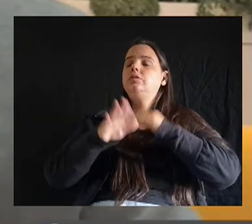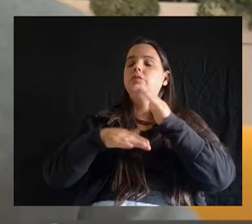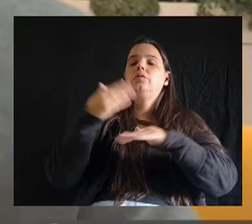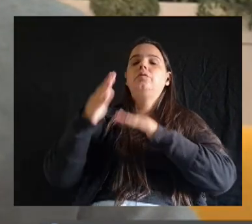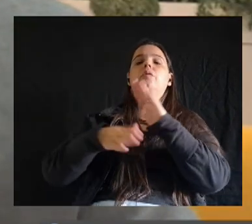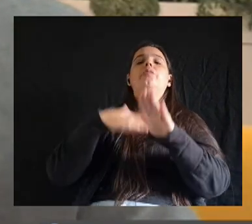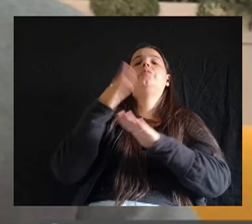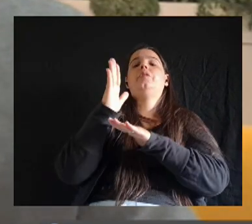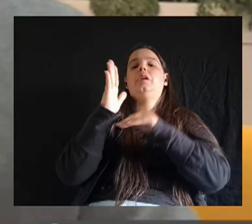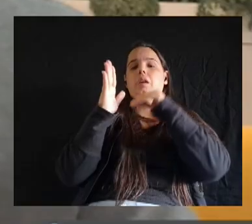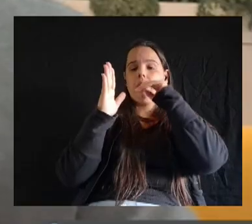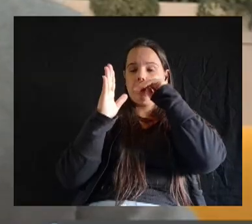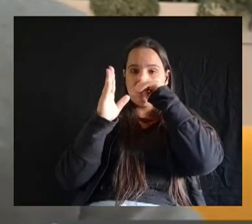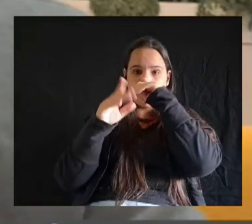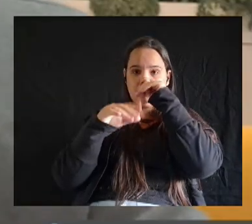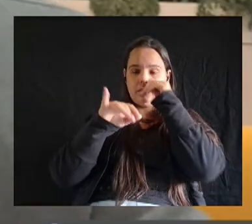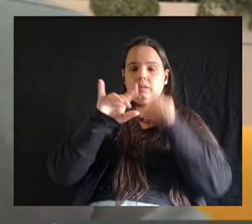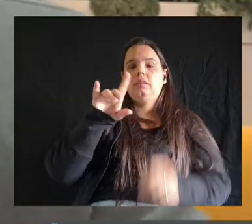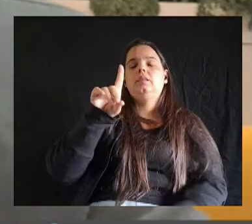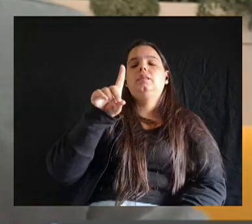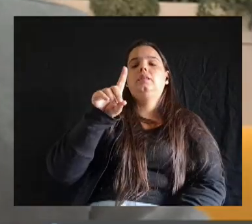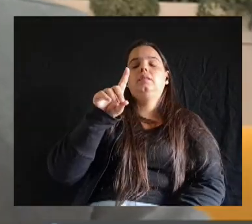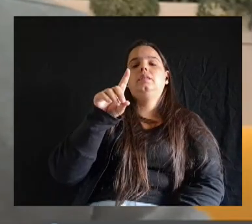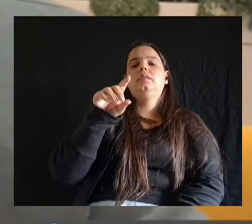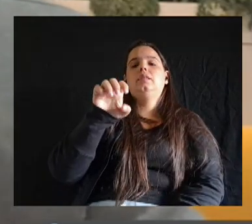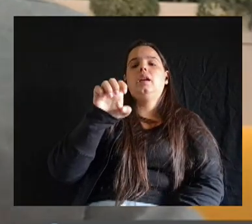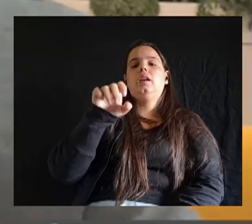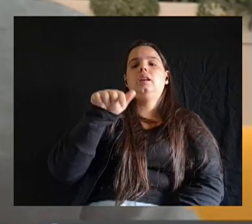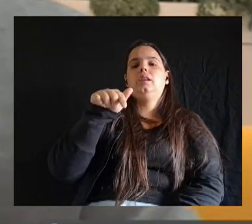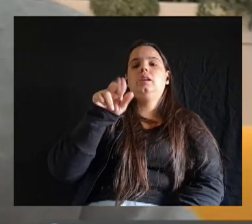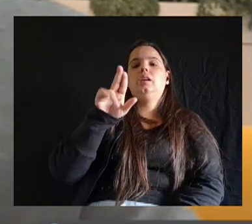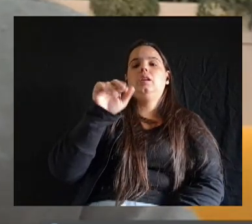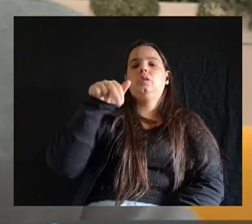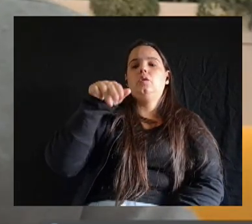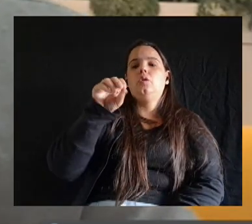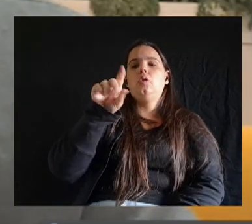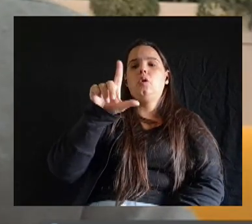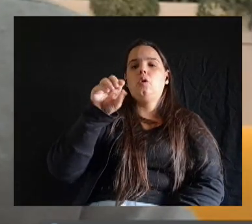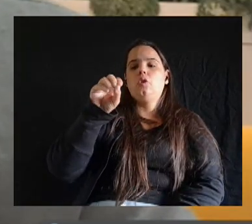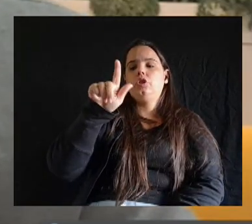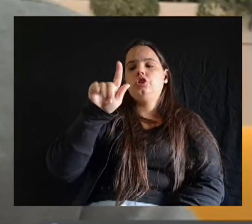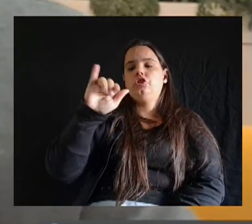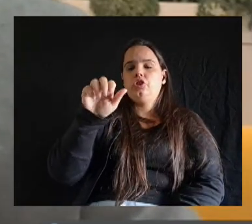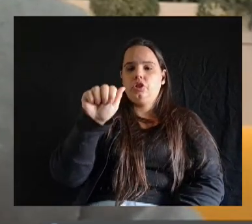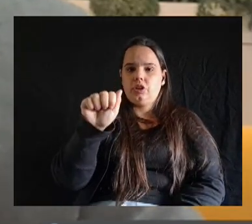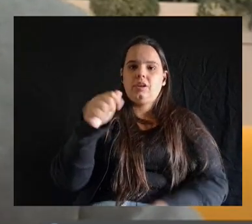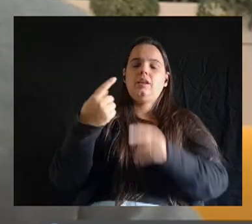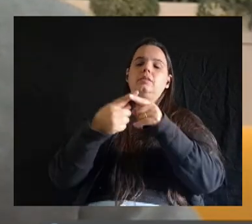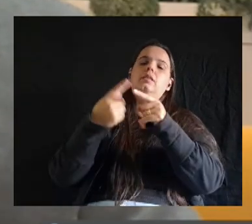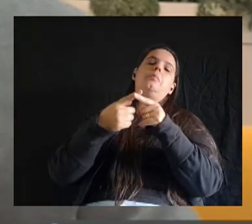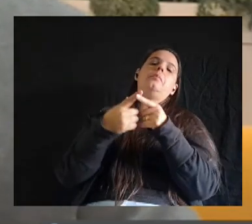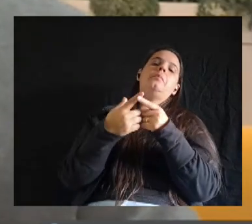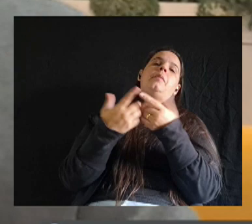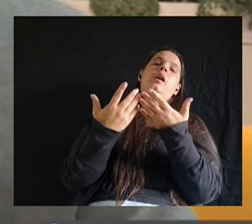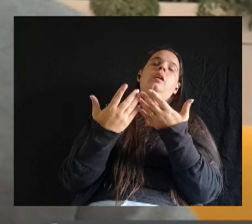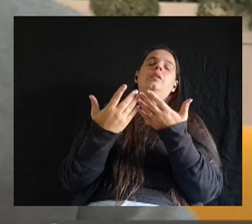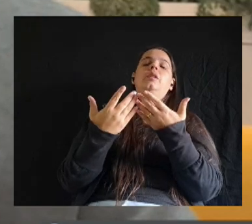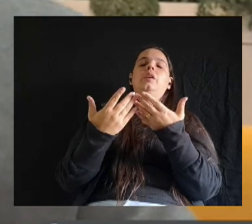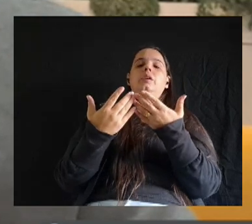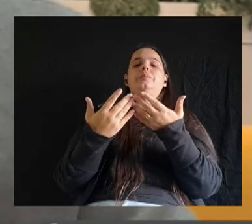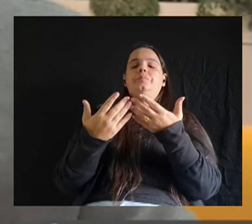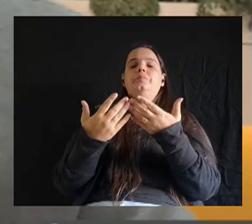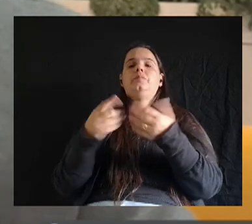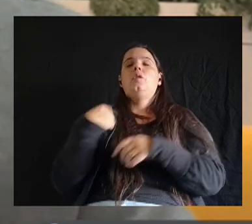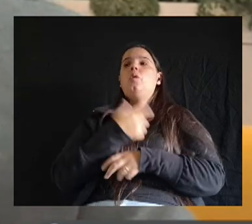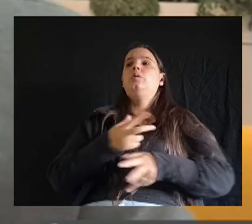para o aumento da eficiência energética, da eficiência da operação dessa indústria dos data centers. Né? A gente tem observado um